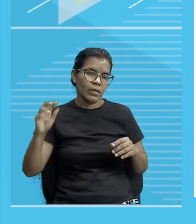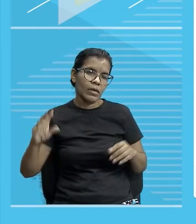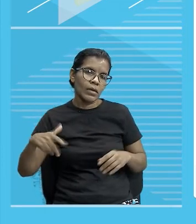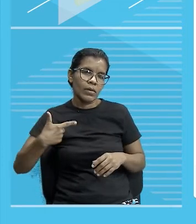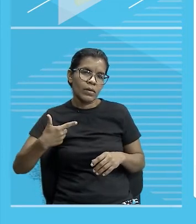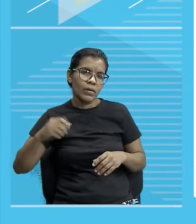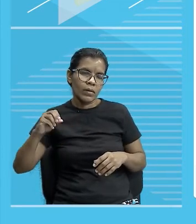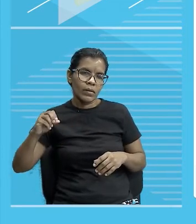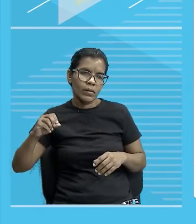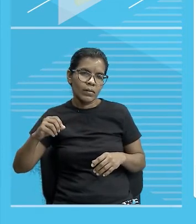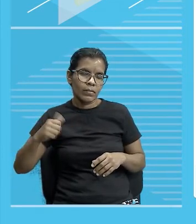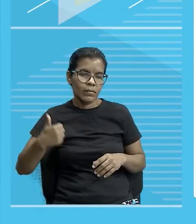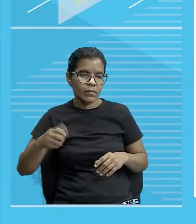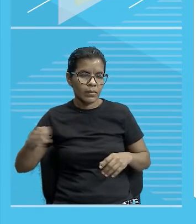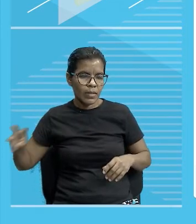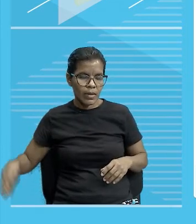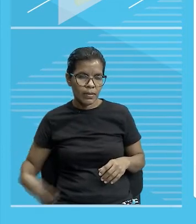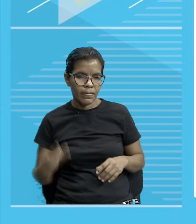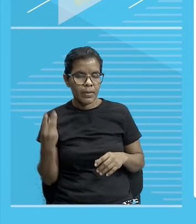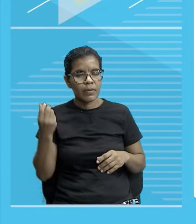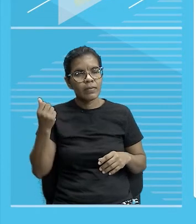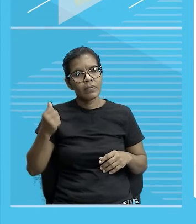mil telespectadores